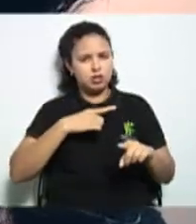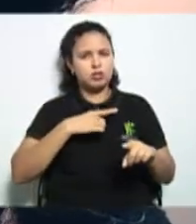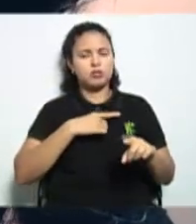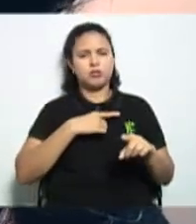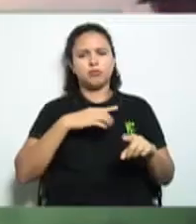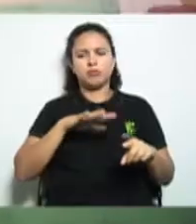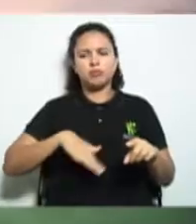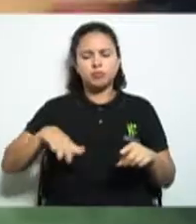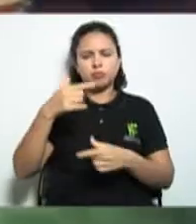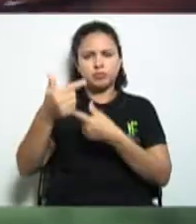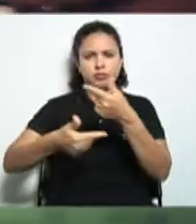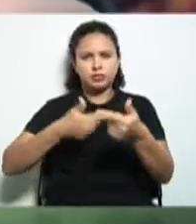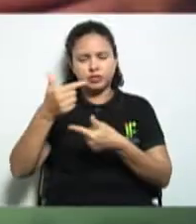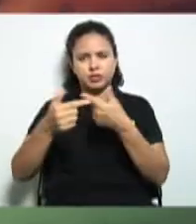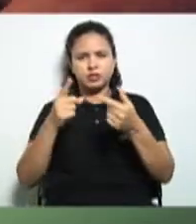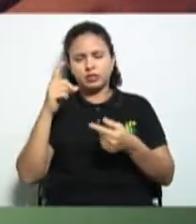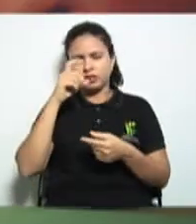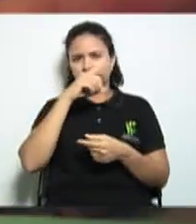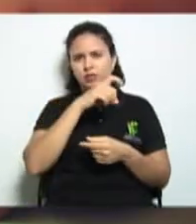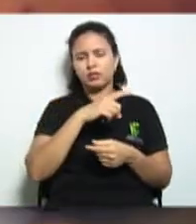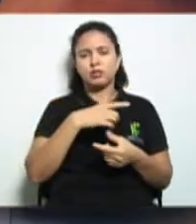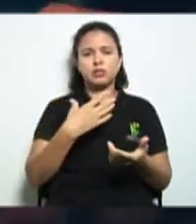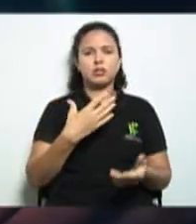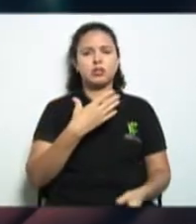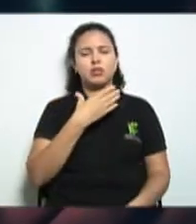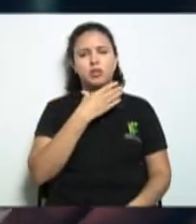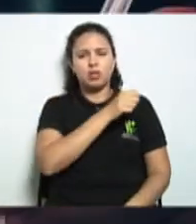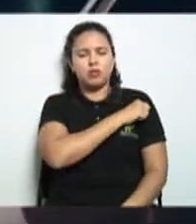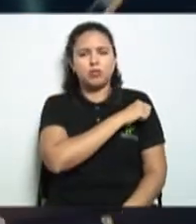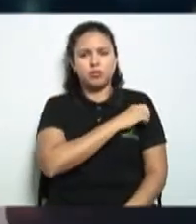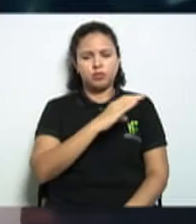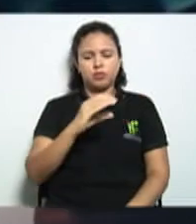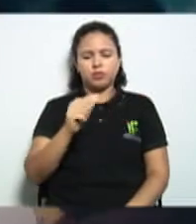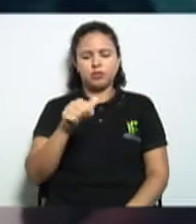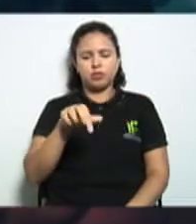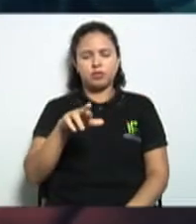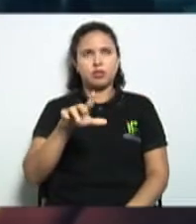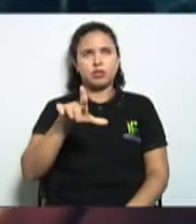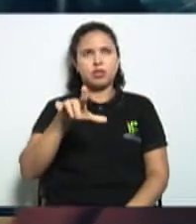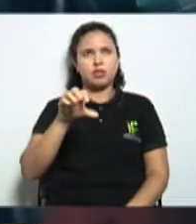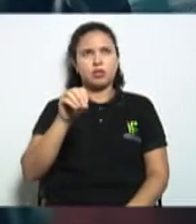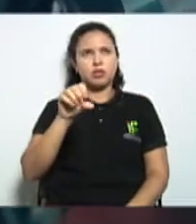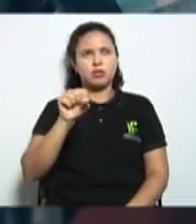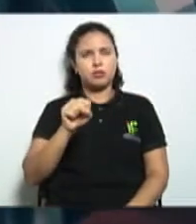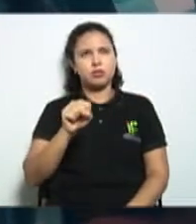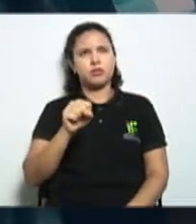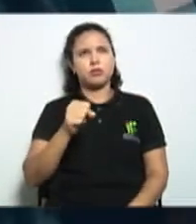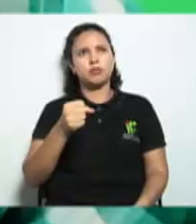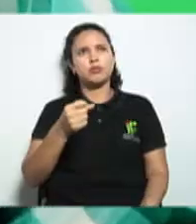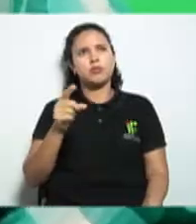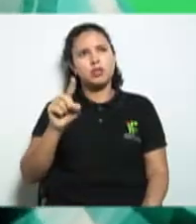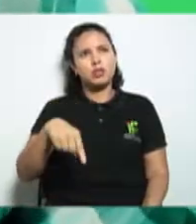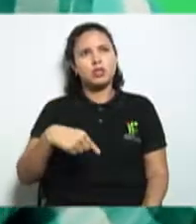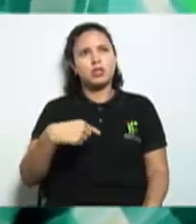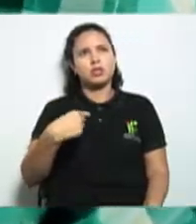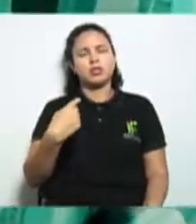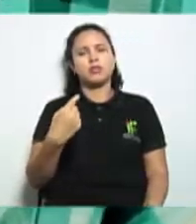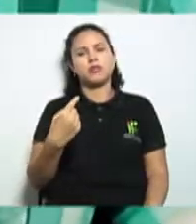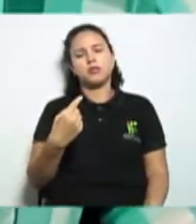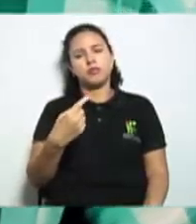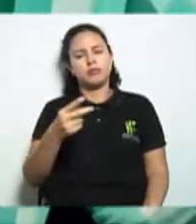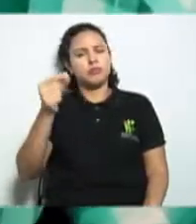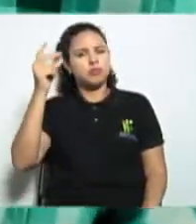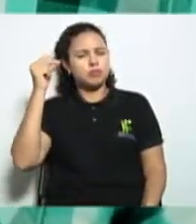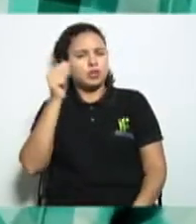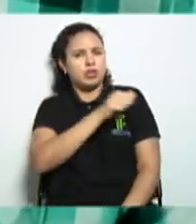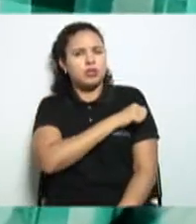essa fase. Carlos, que é egresso do IFRO e hoje é servidor, reconhece bem essa importância. Bom, eu fiz